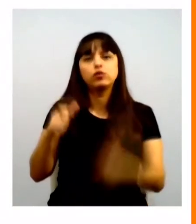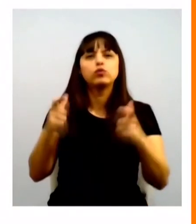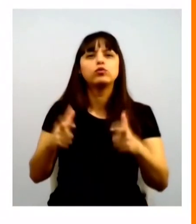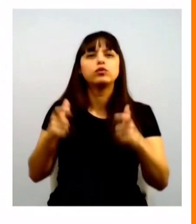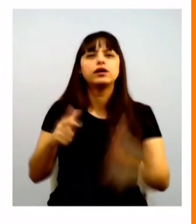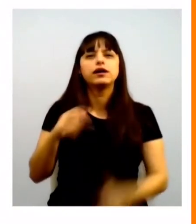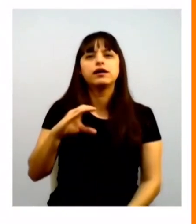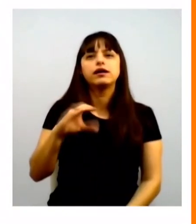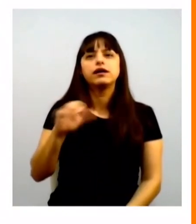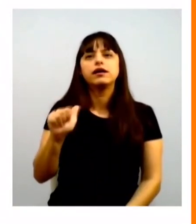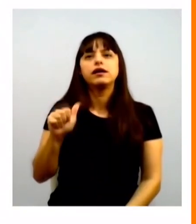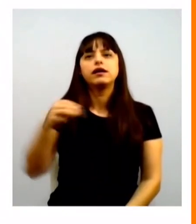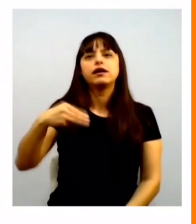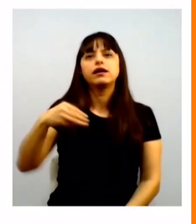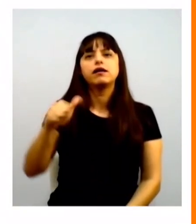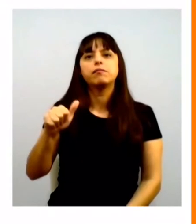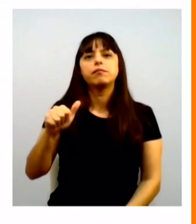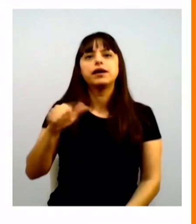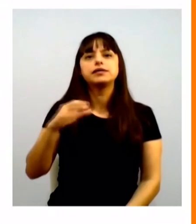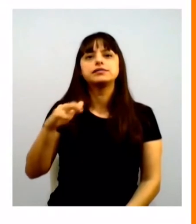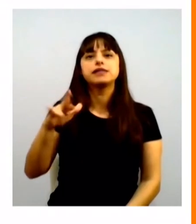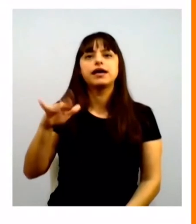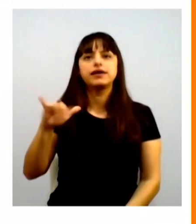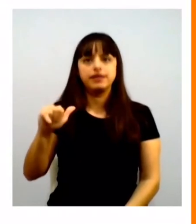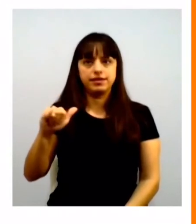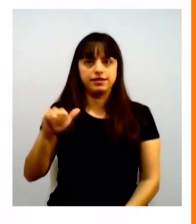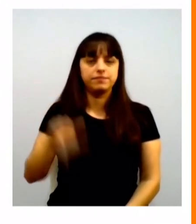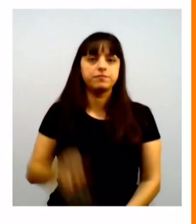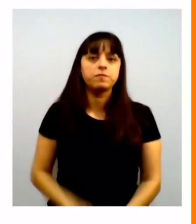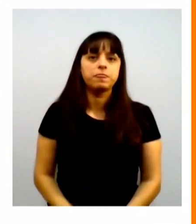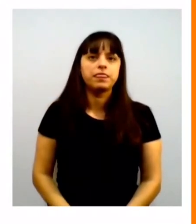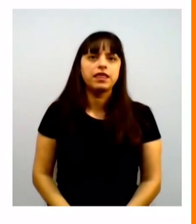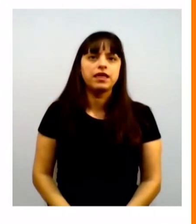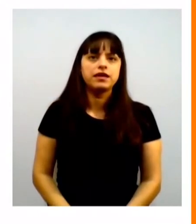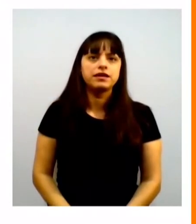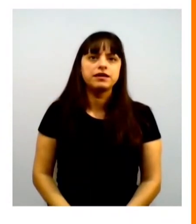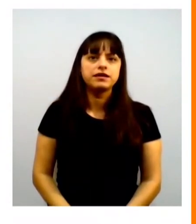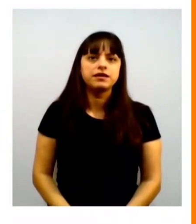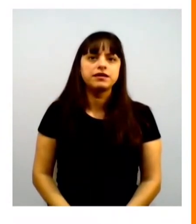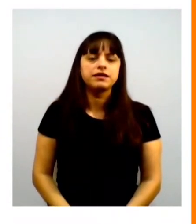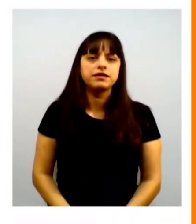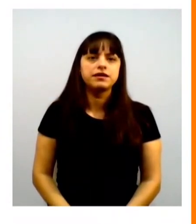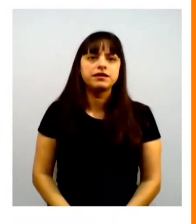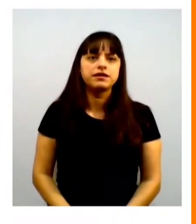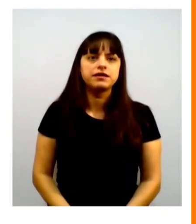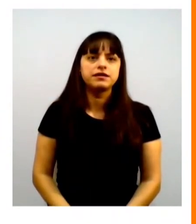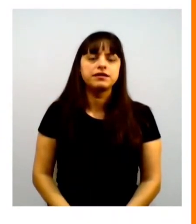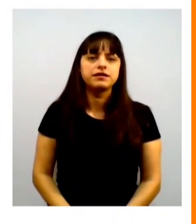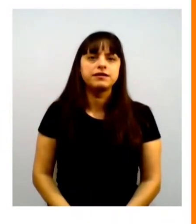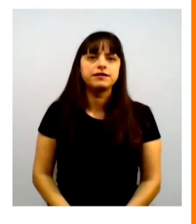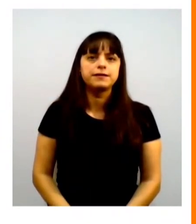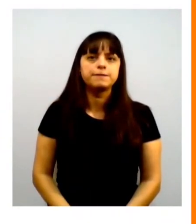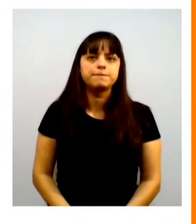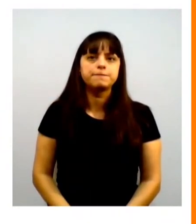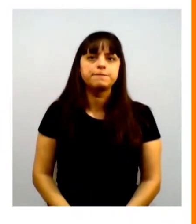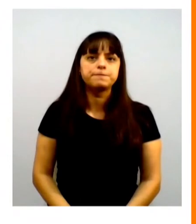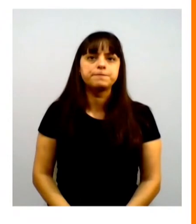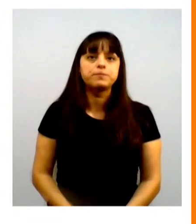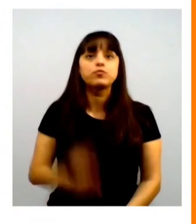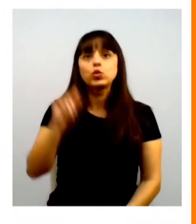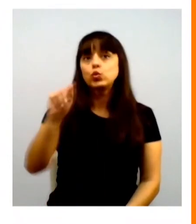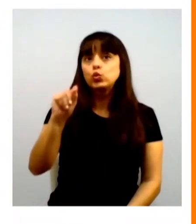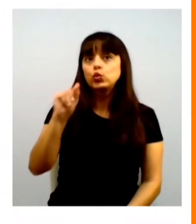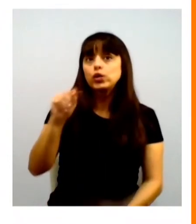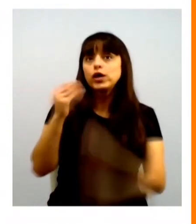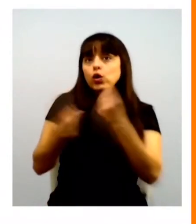ela fala, professor, o que poderia explicar não constar objetivos relacionados diretamente à cultura